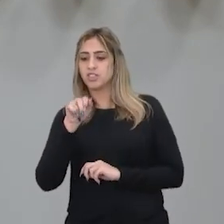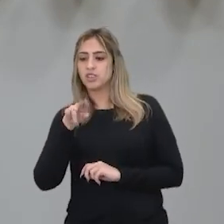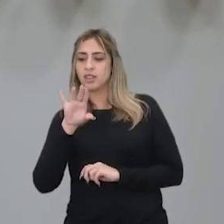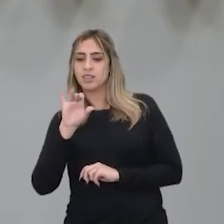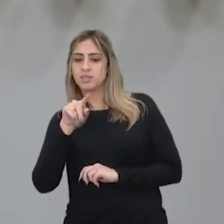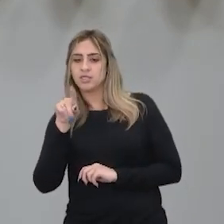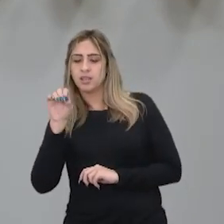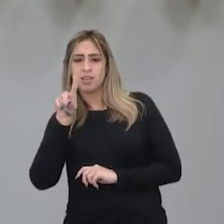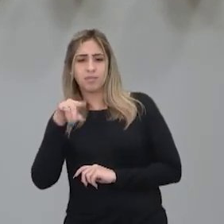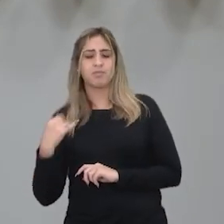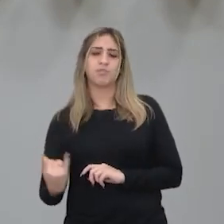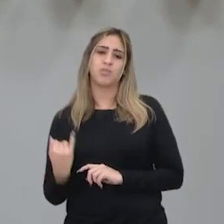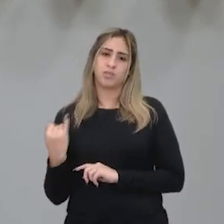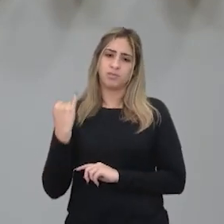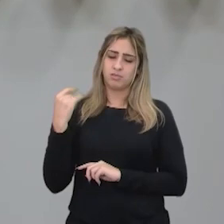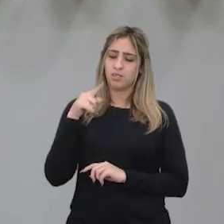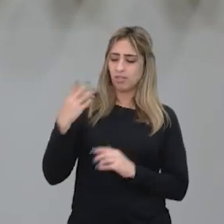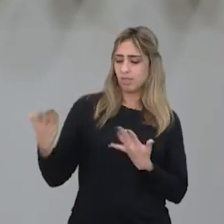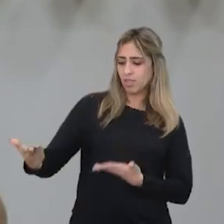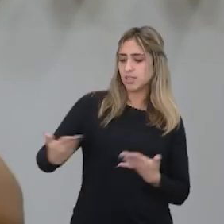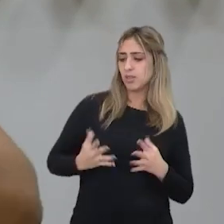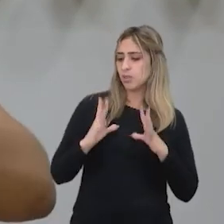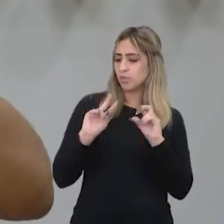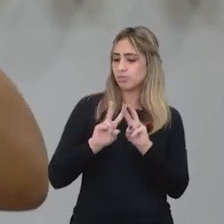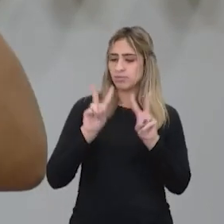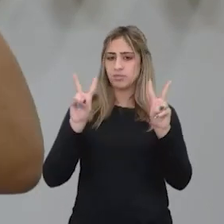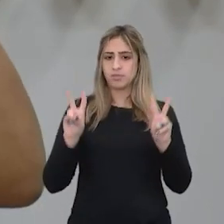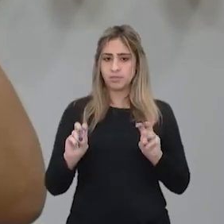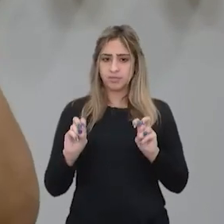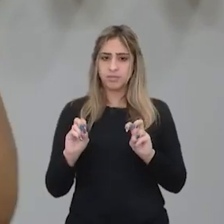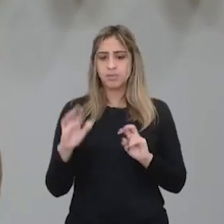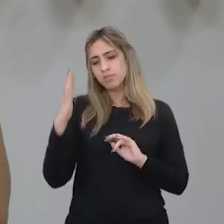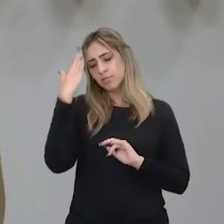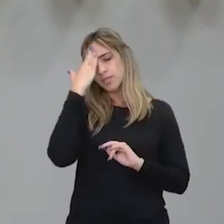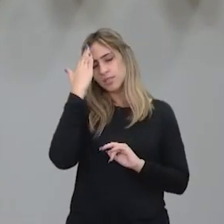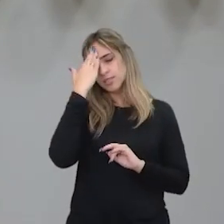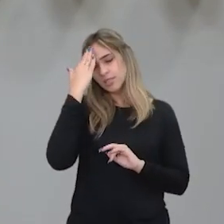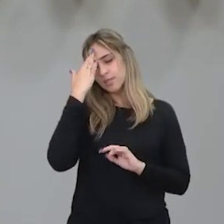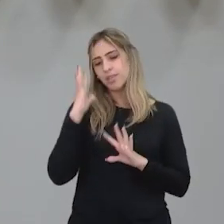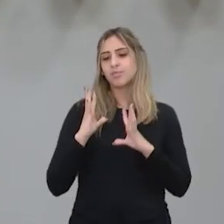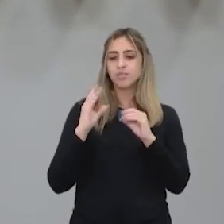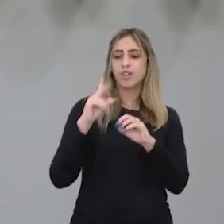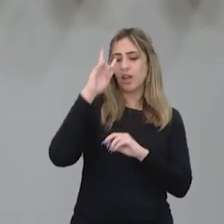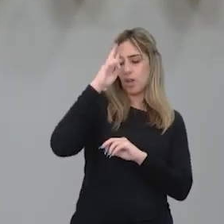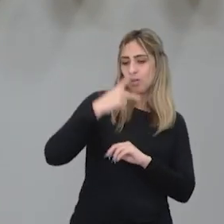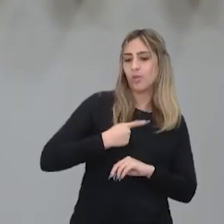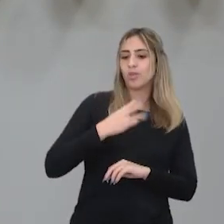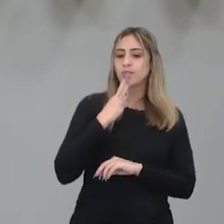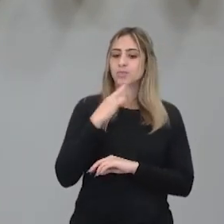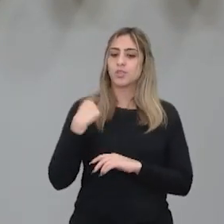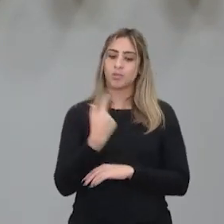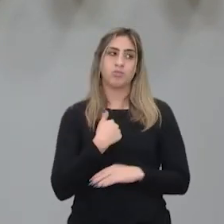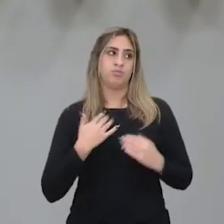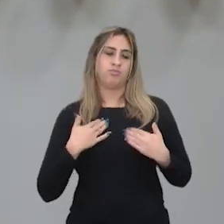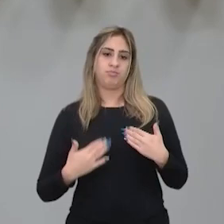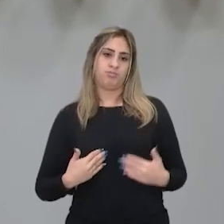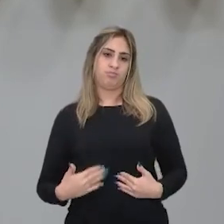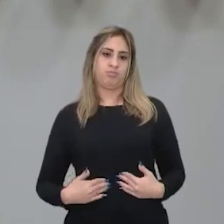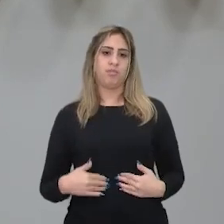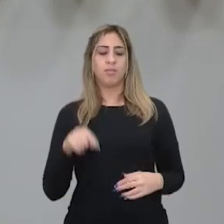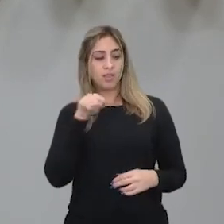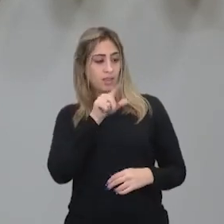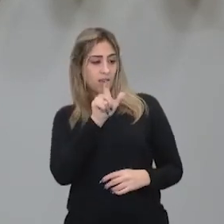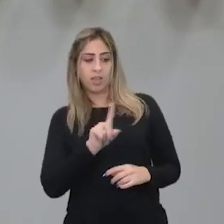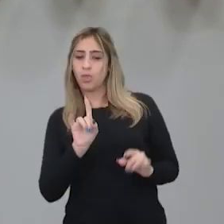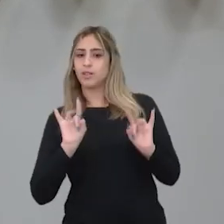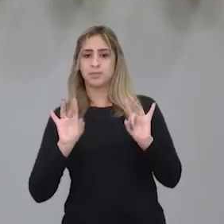que é importante, e aí ela tá trazendo toda essa questão de saber e ter autoconhecimento do nosso corpo, olha lá. Ela não